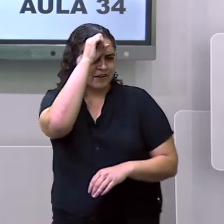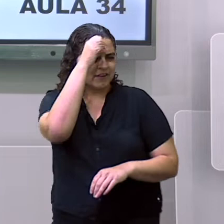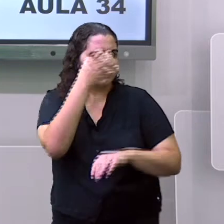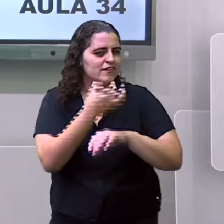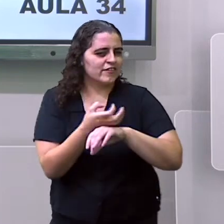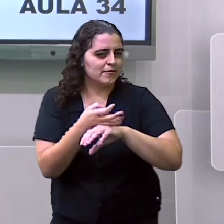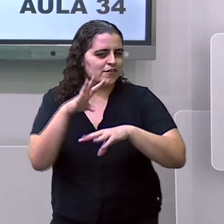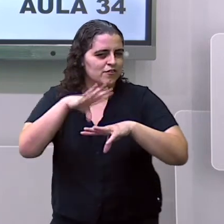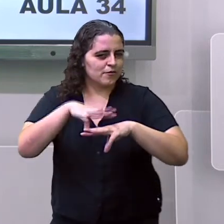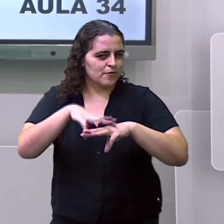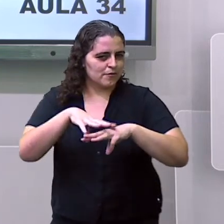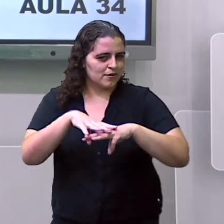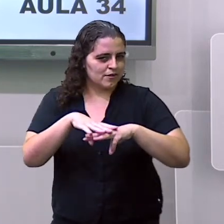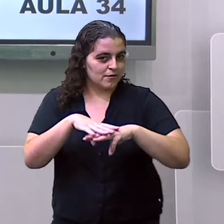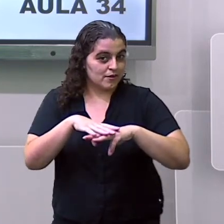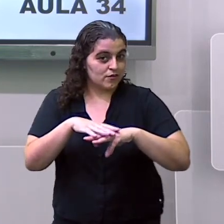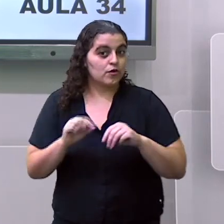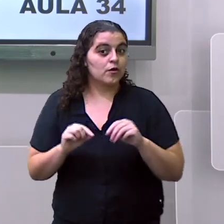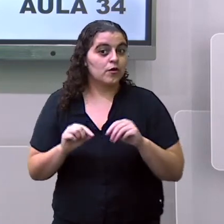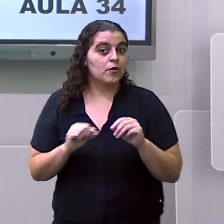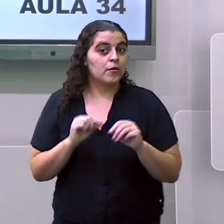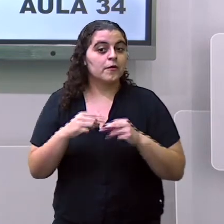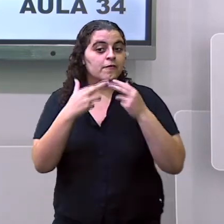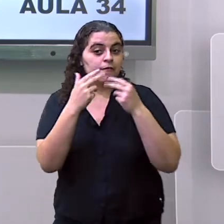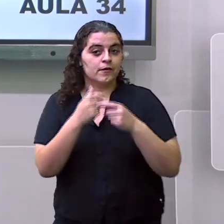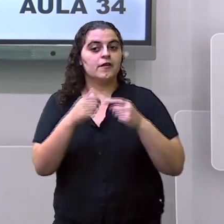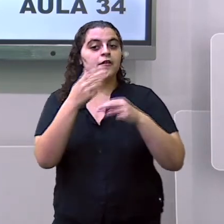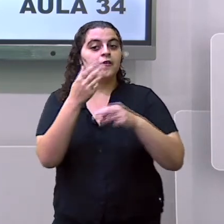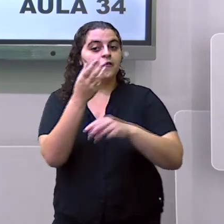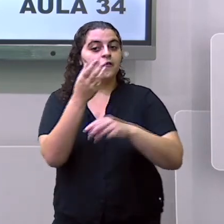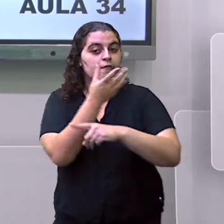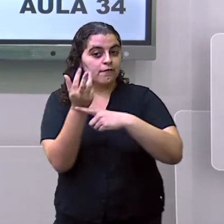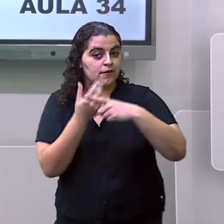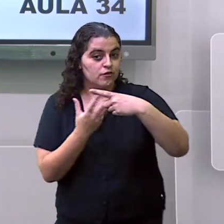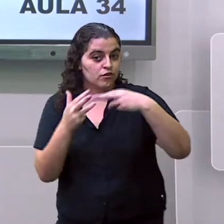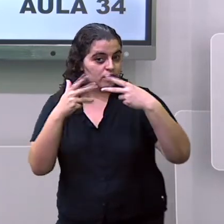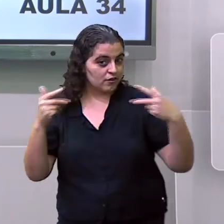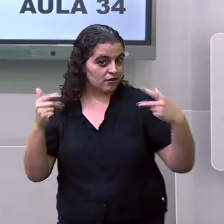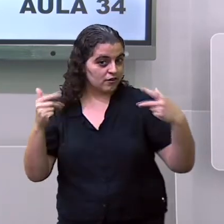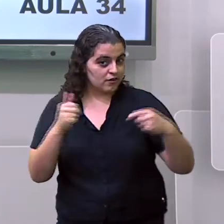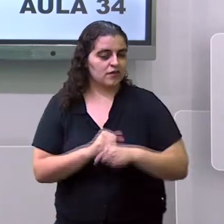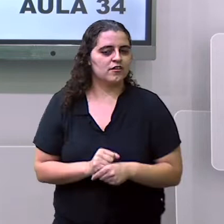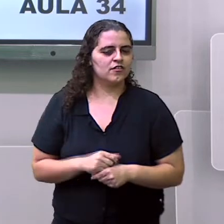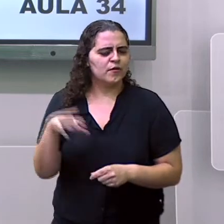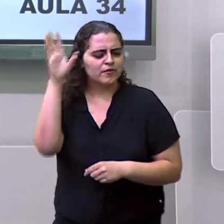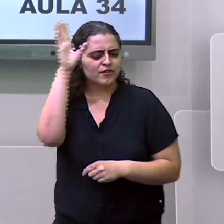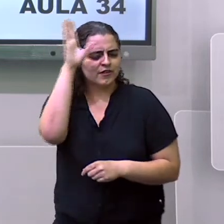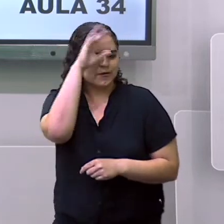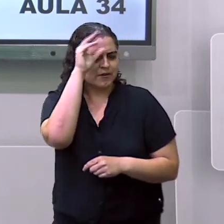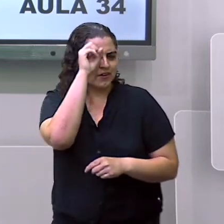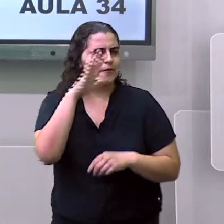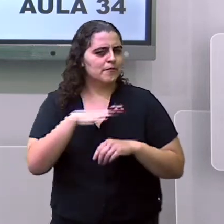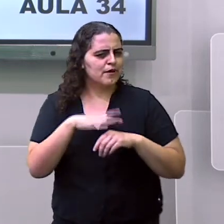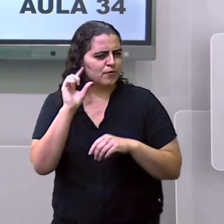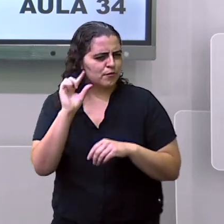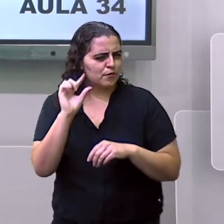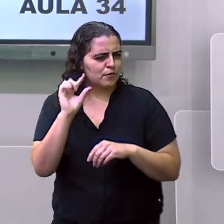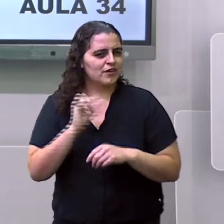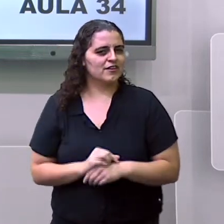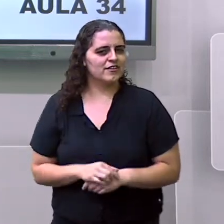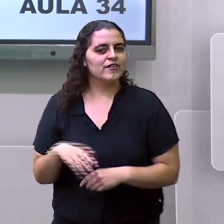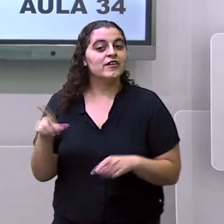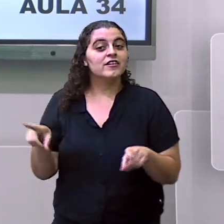matemática, nosso objeto de conhecimento são os tipos de frações. Daremos então continuidade na aula anterior,